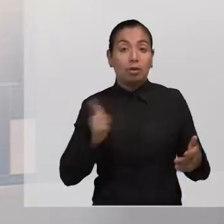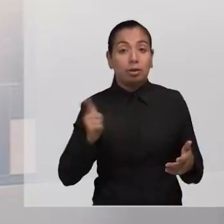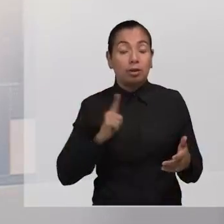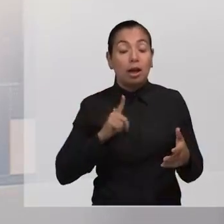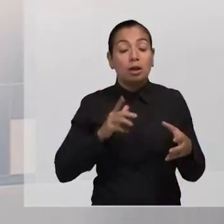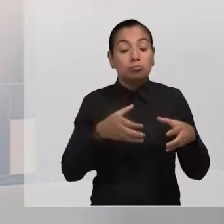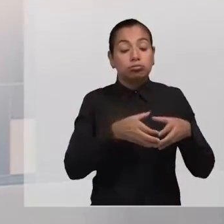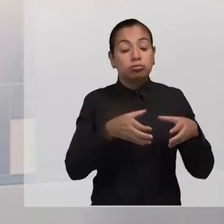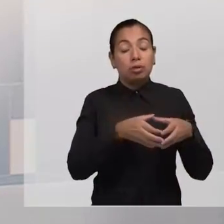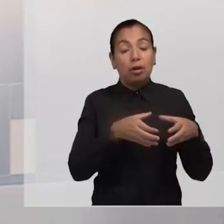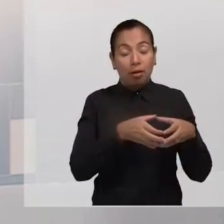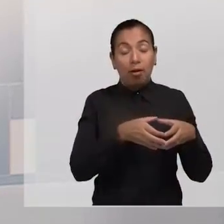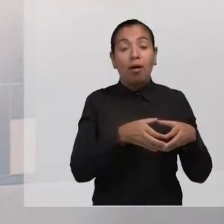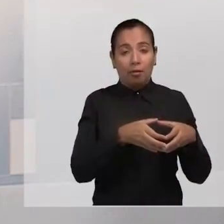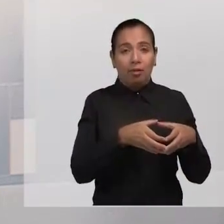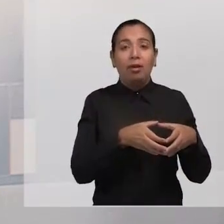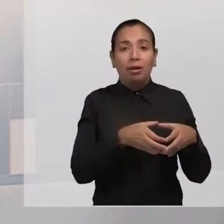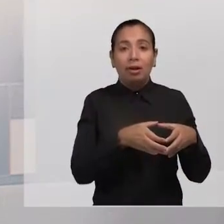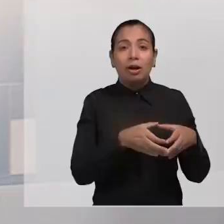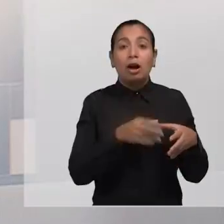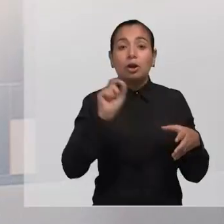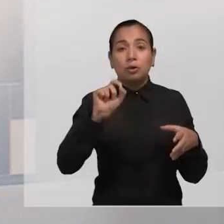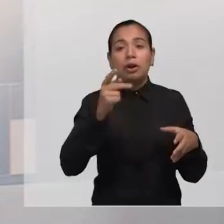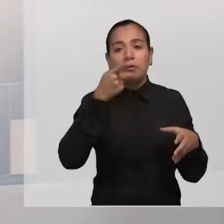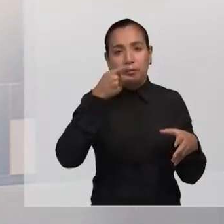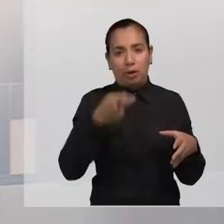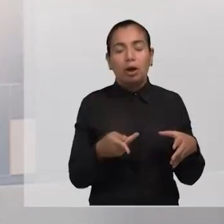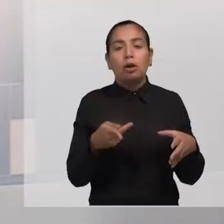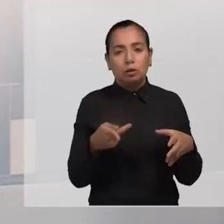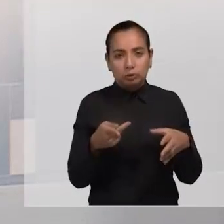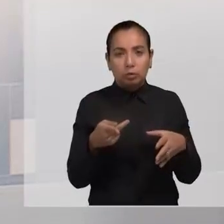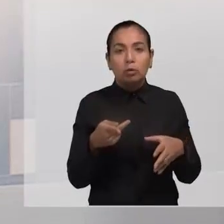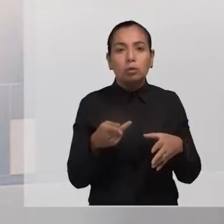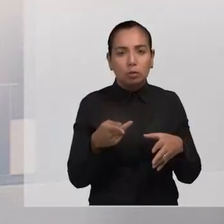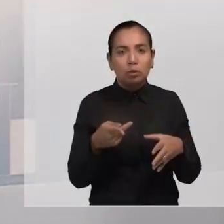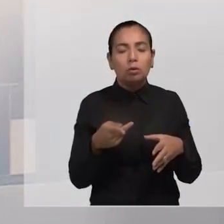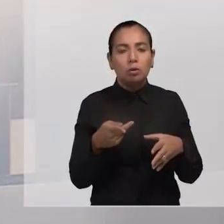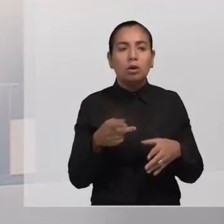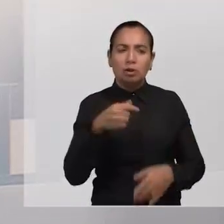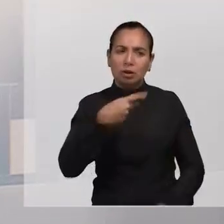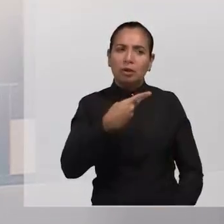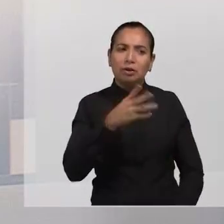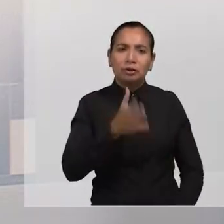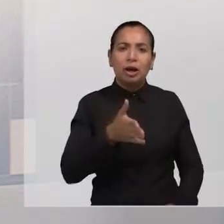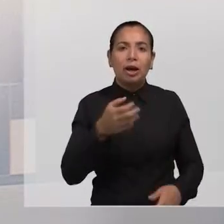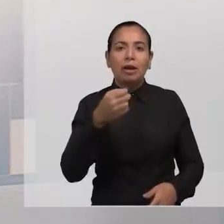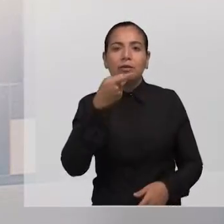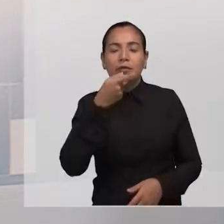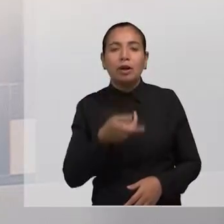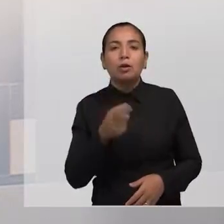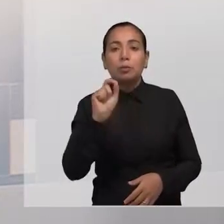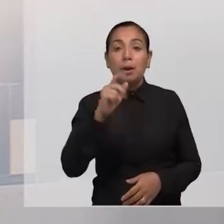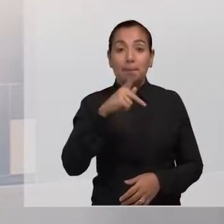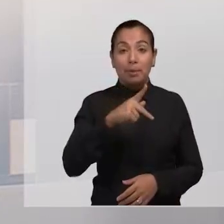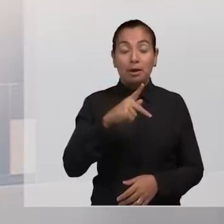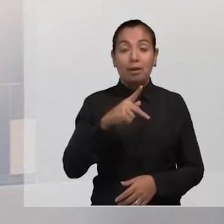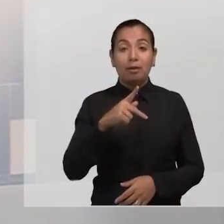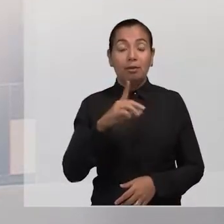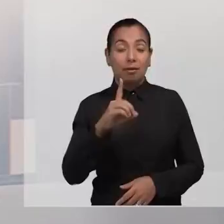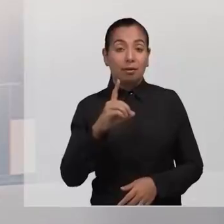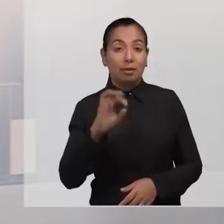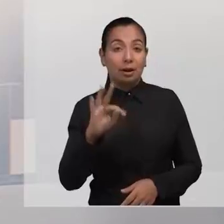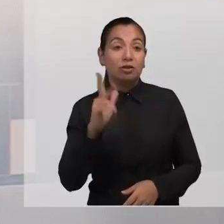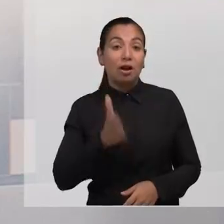Luziane... já vai terminar o seu 4º mandato como deputada federal. Eu conto nos dedos e vai sobrar